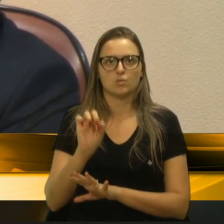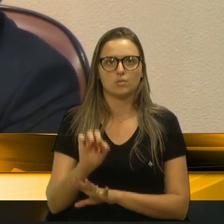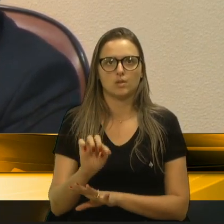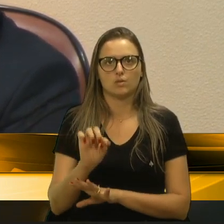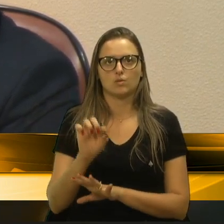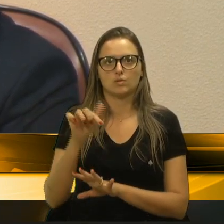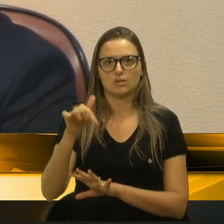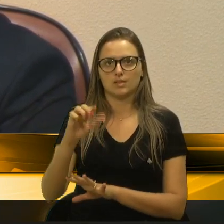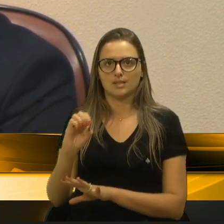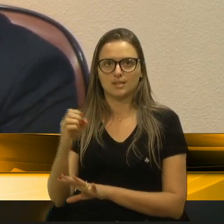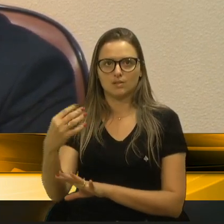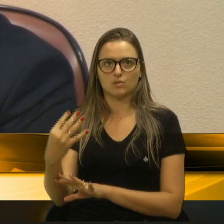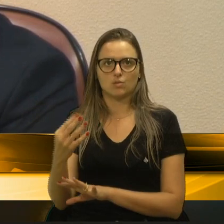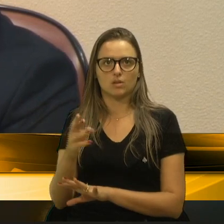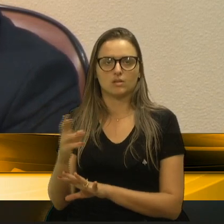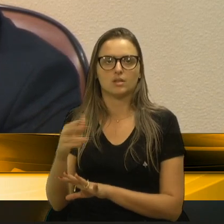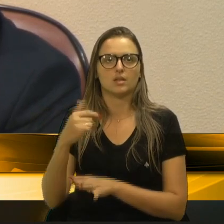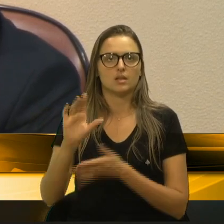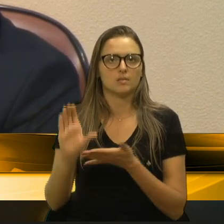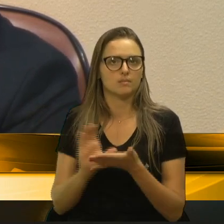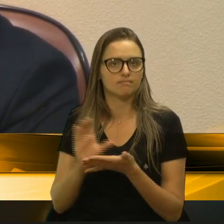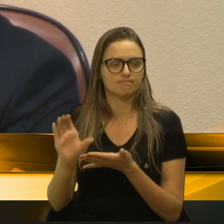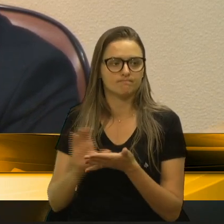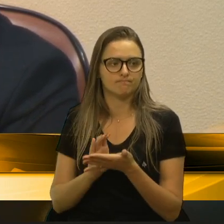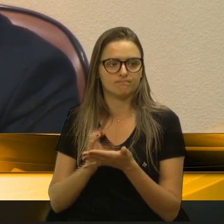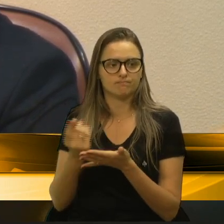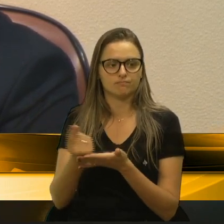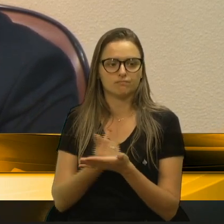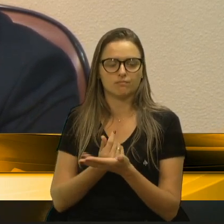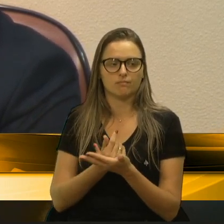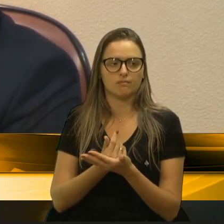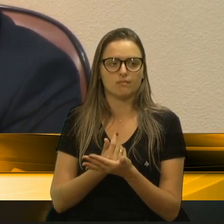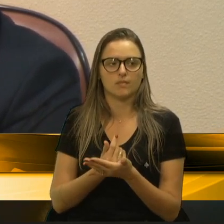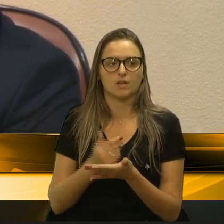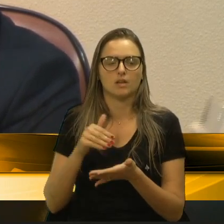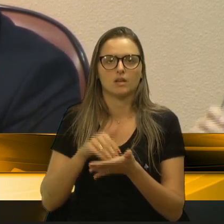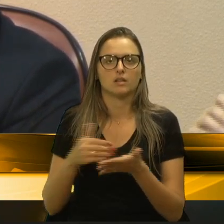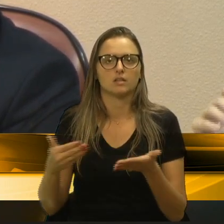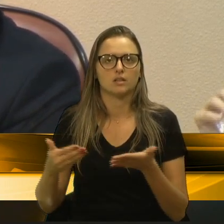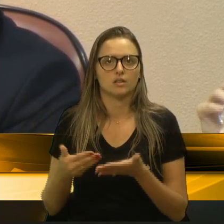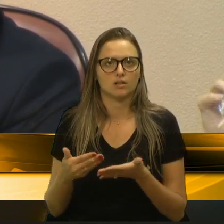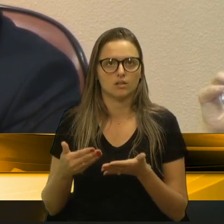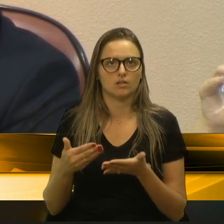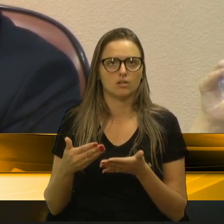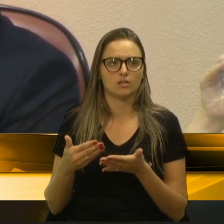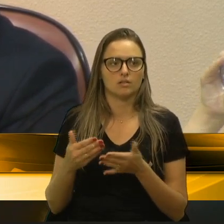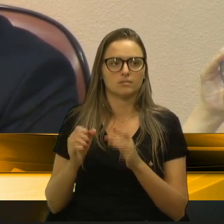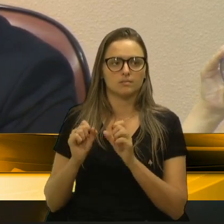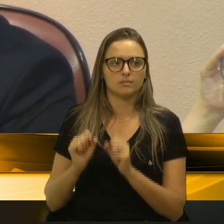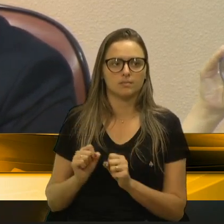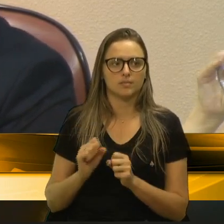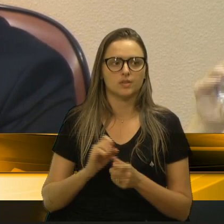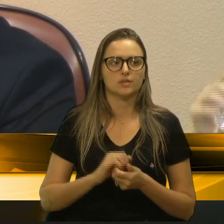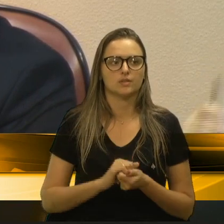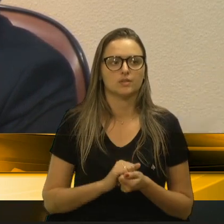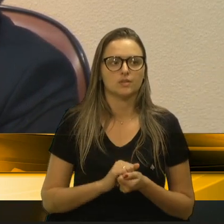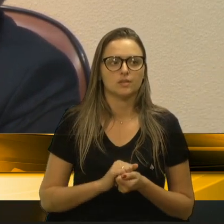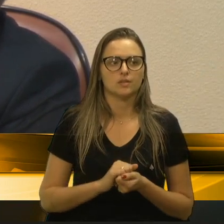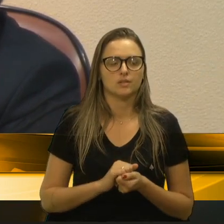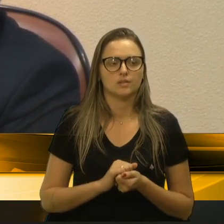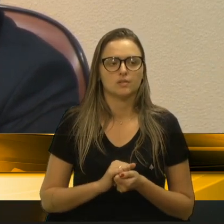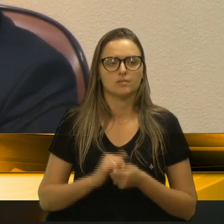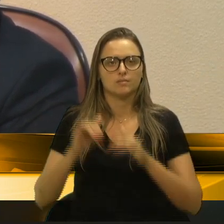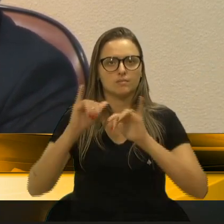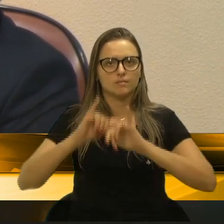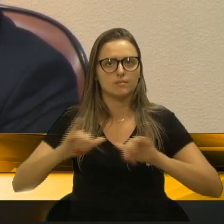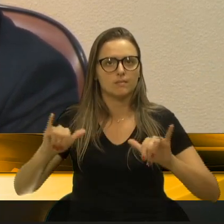5.704 que deveria receber já. E não foi pago. E é preocupante, sim, a informação que foi postada